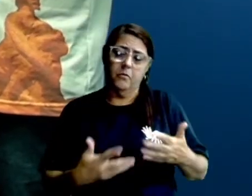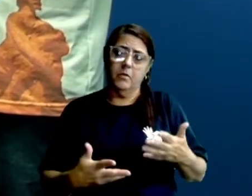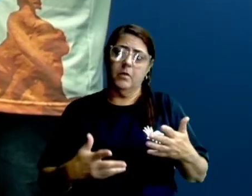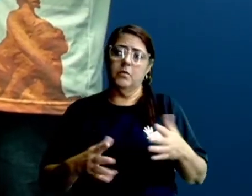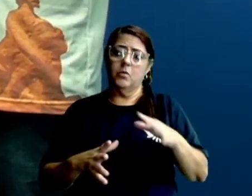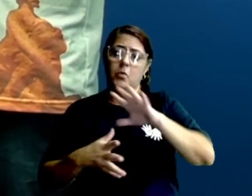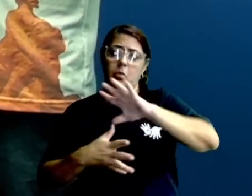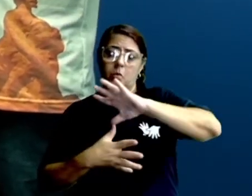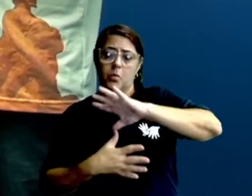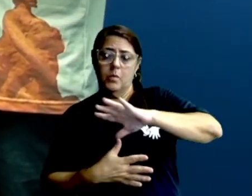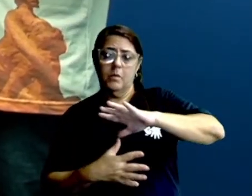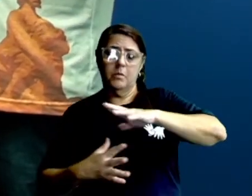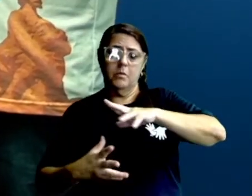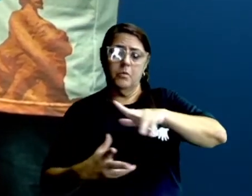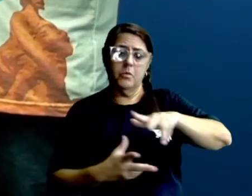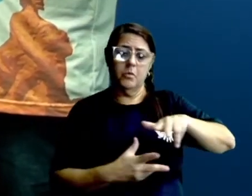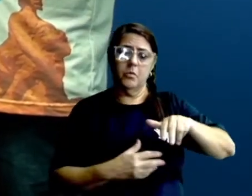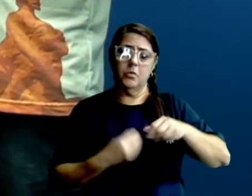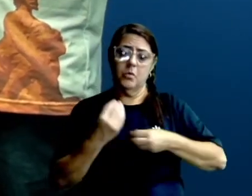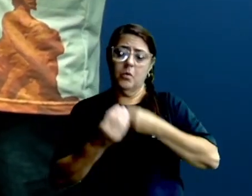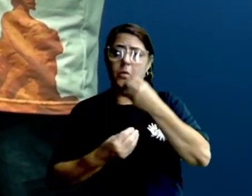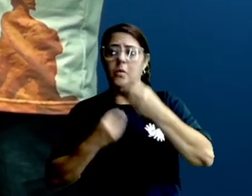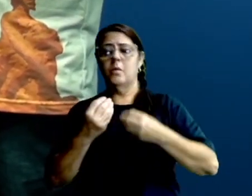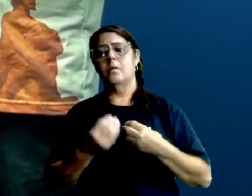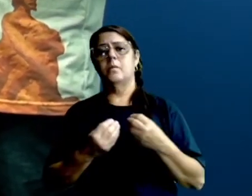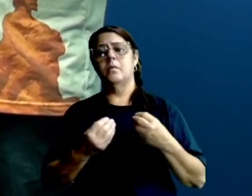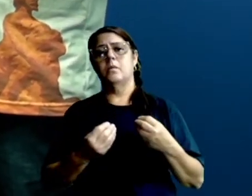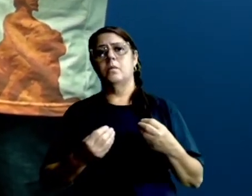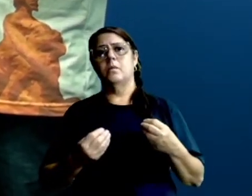mapa mundi, e como